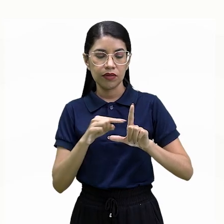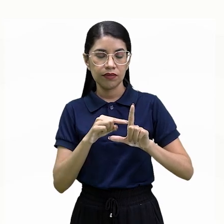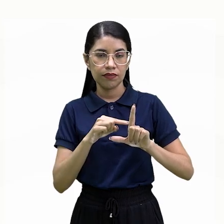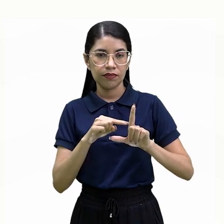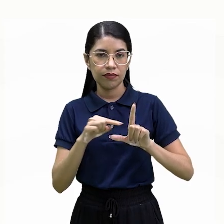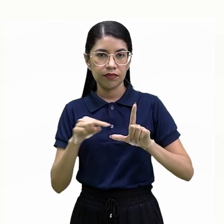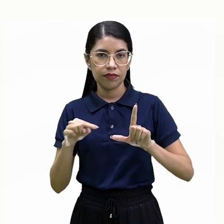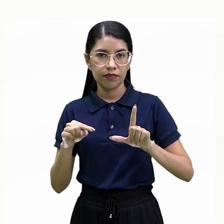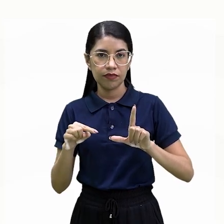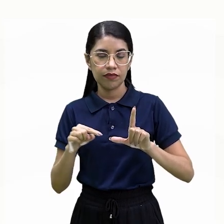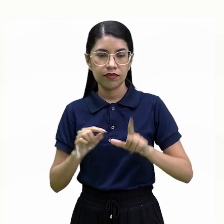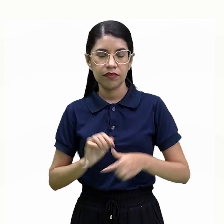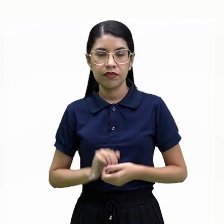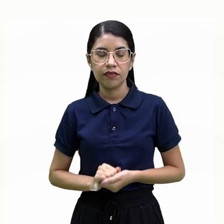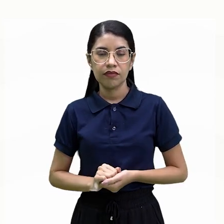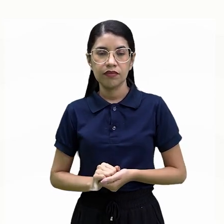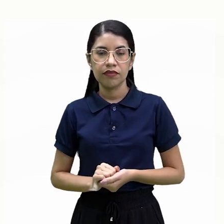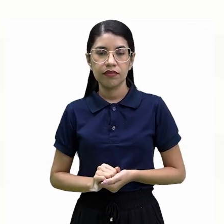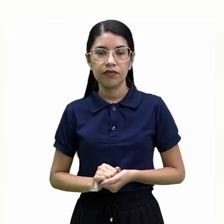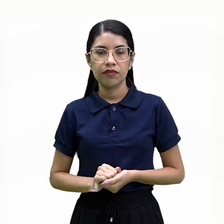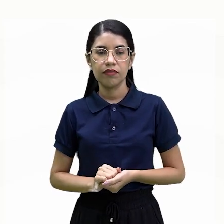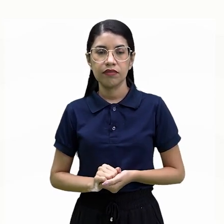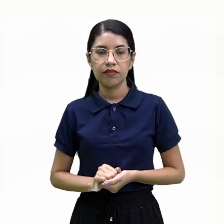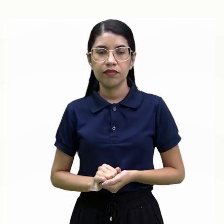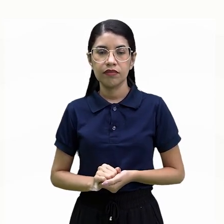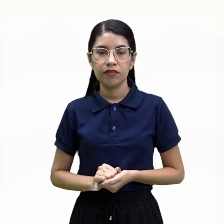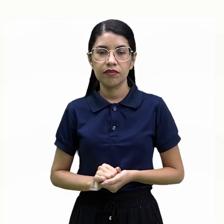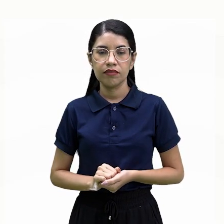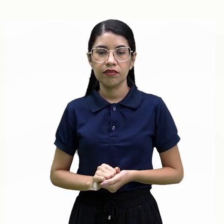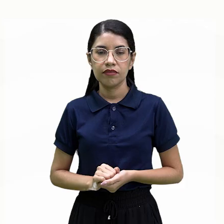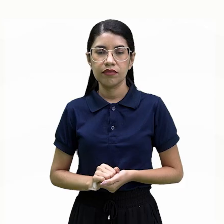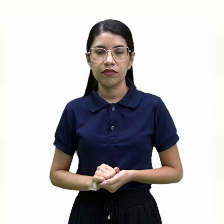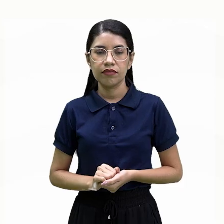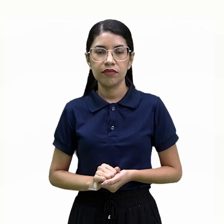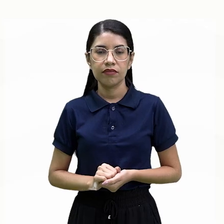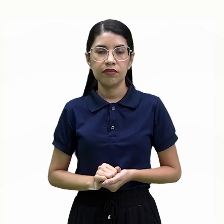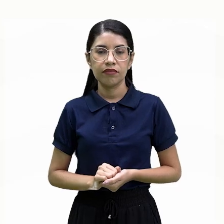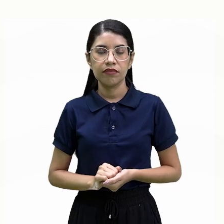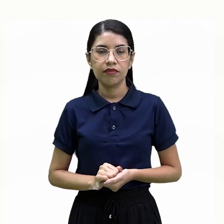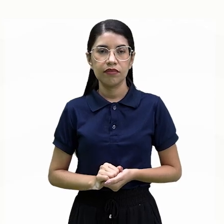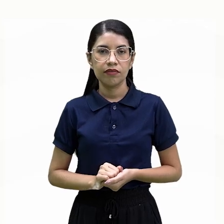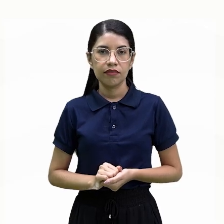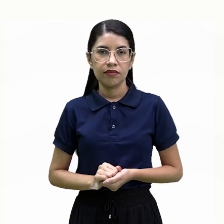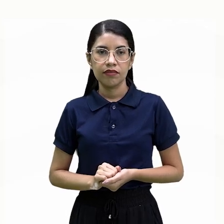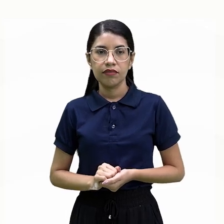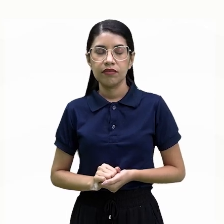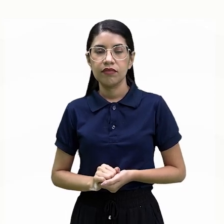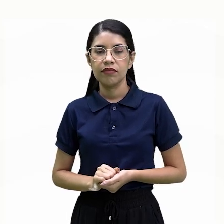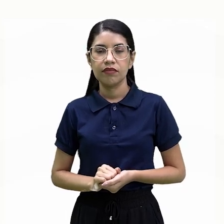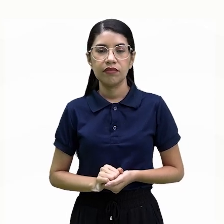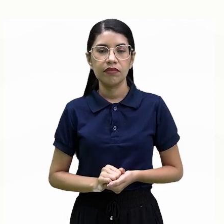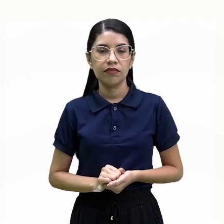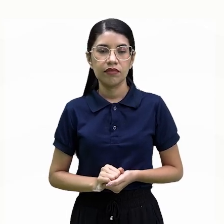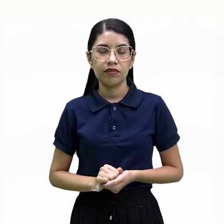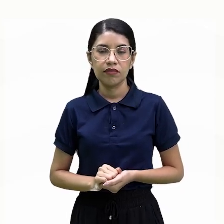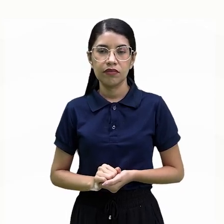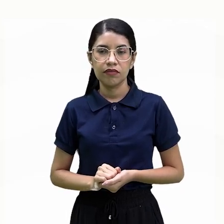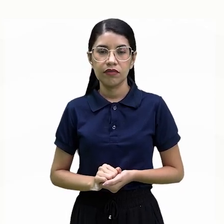E vou desenhar até o 6. Certo? E, por fim,